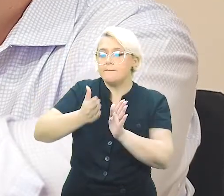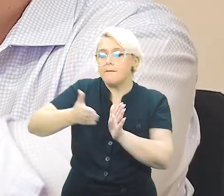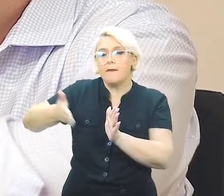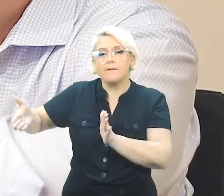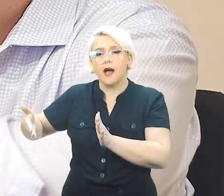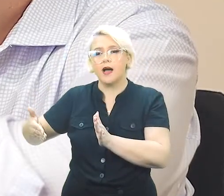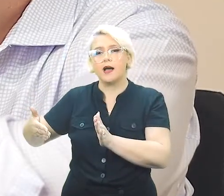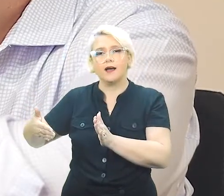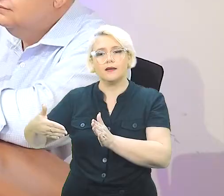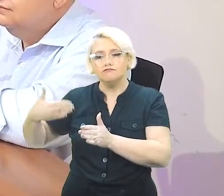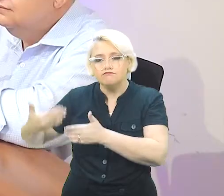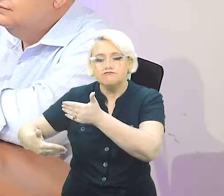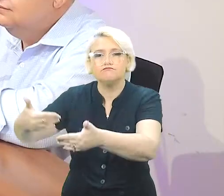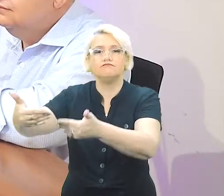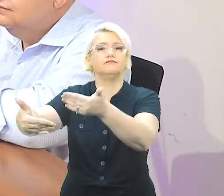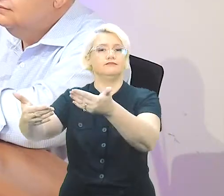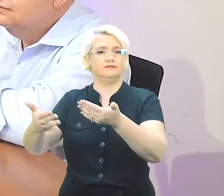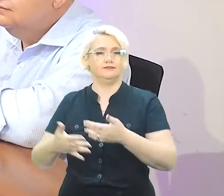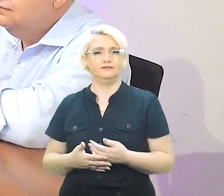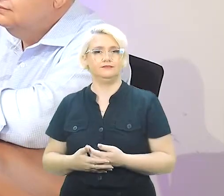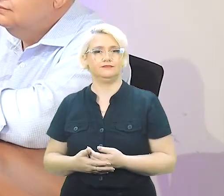sequencialmente, gradualmente,